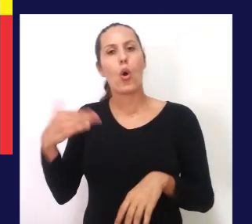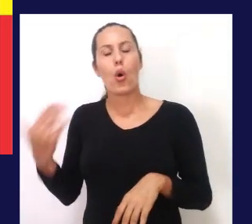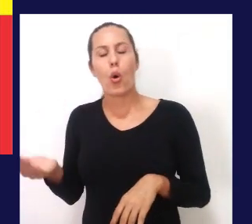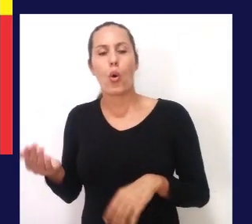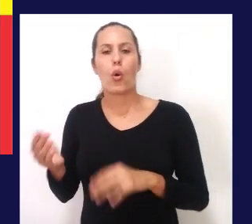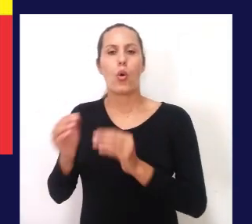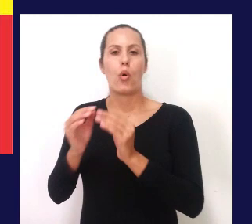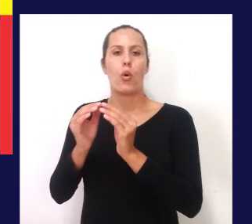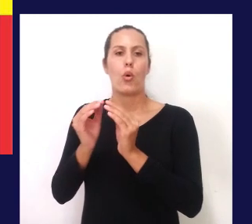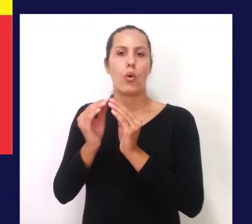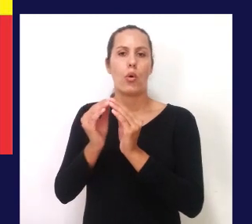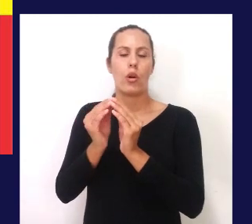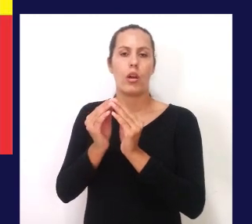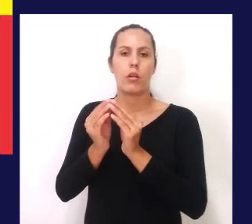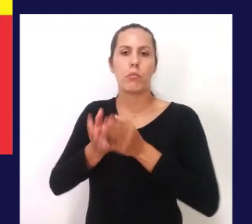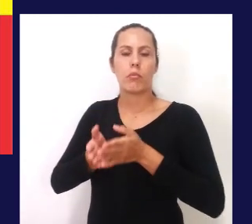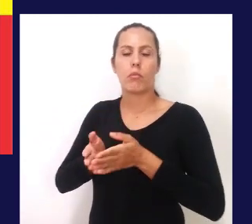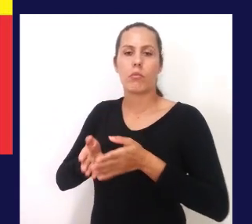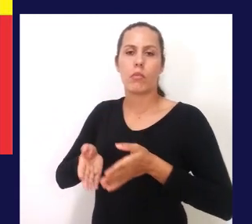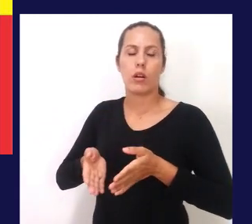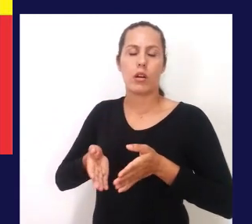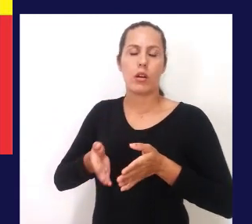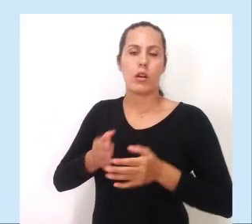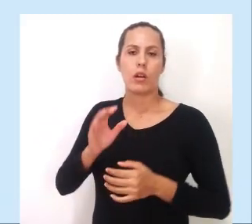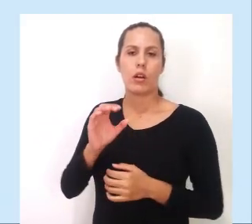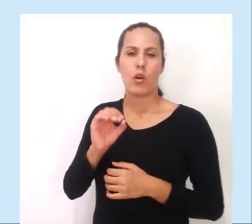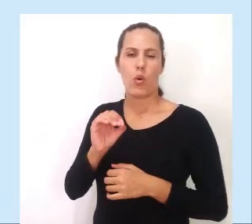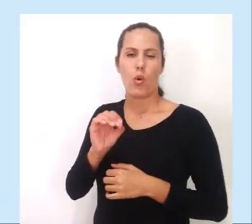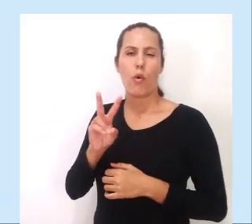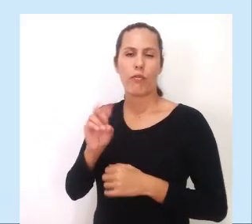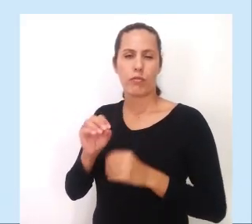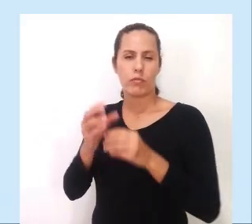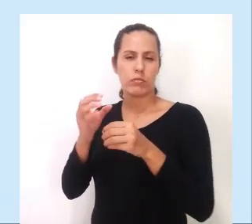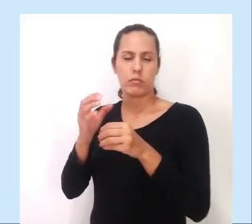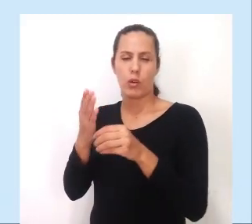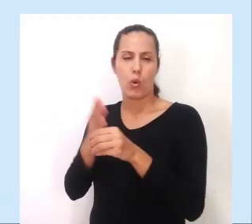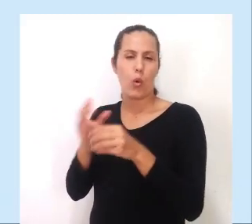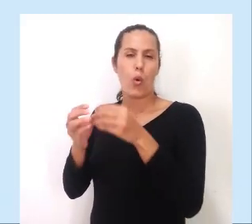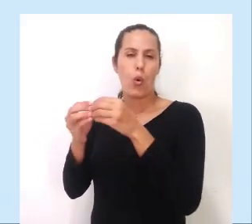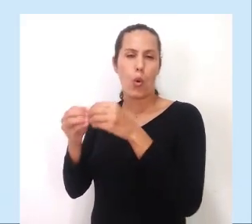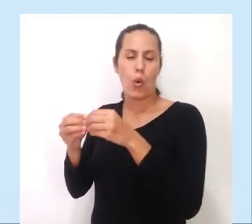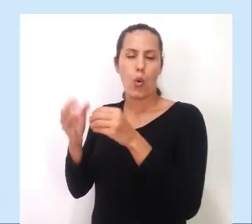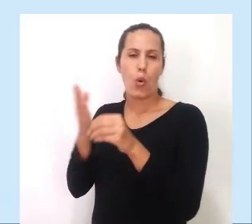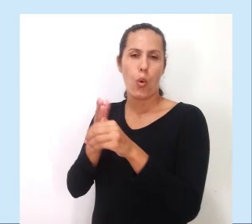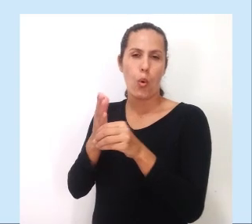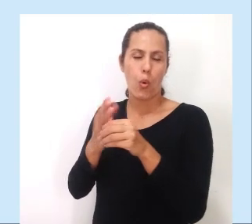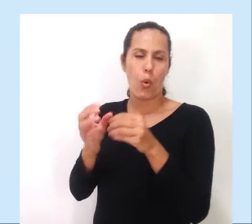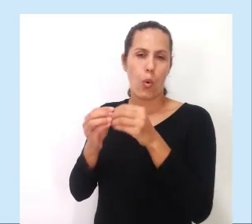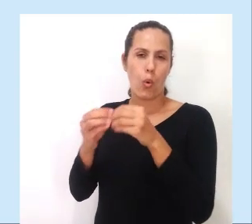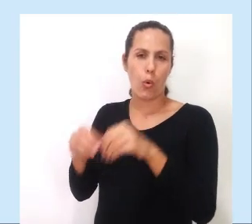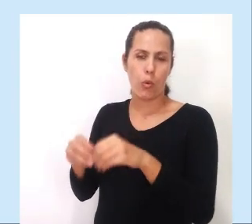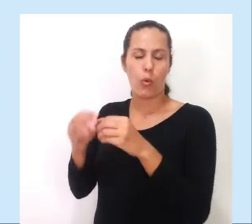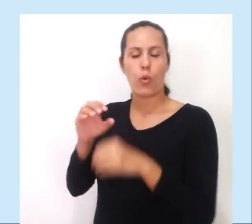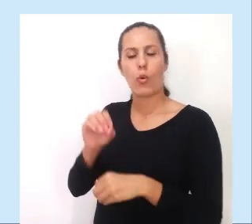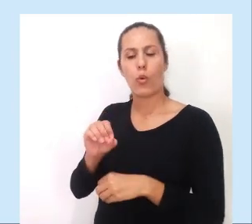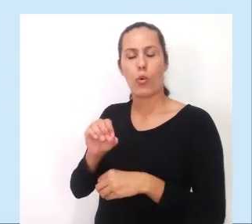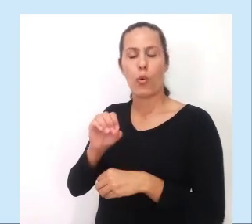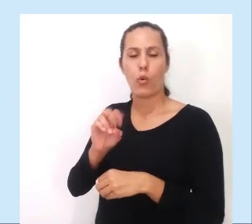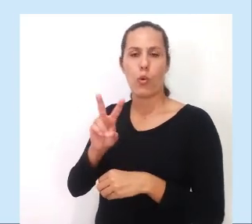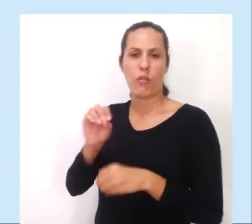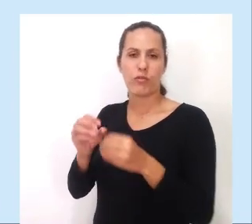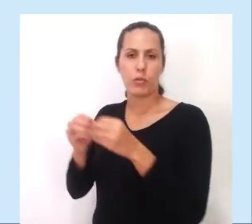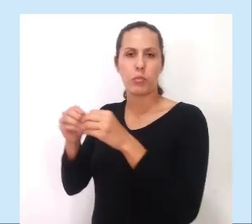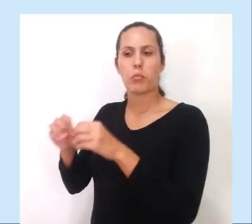ovos que foram fossilizados. Tudo isso são impressões que foram deixadas com o passar do